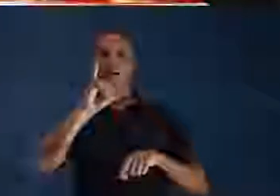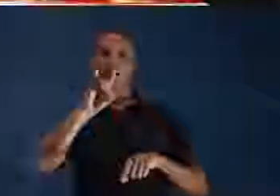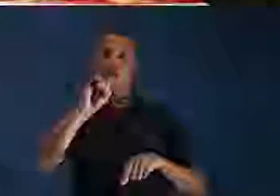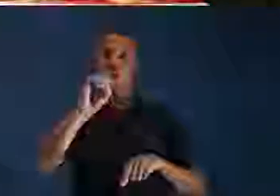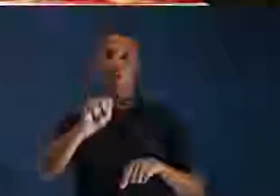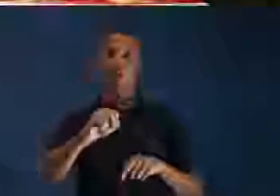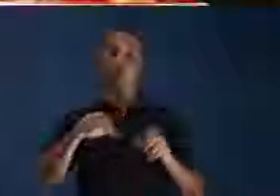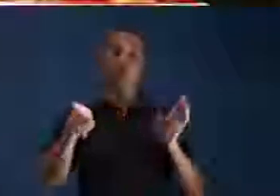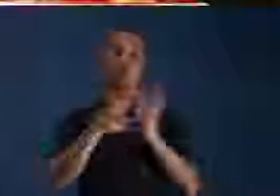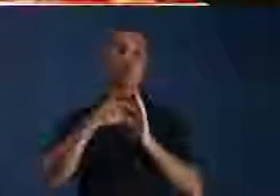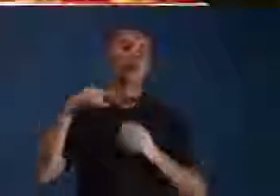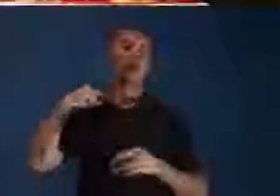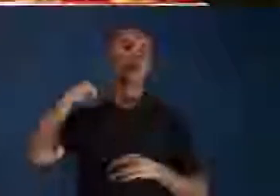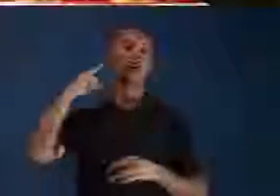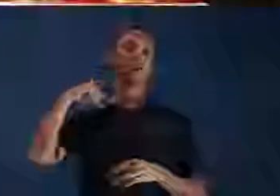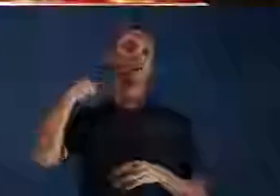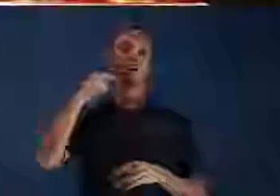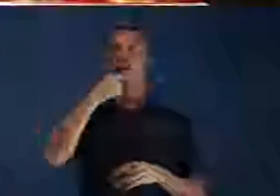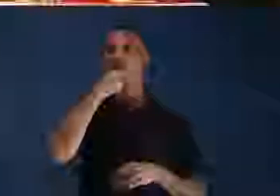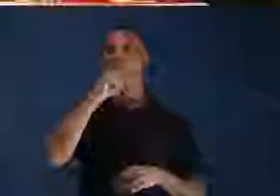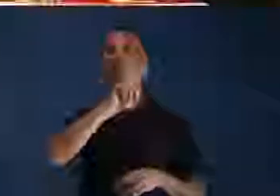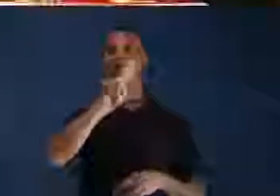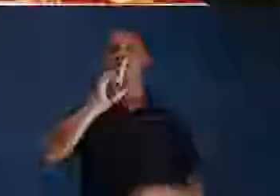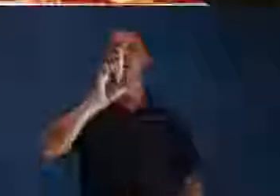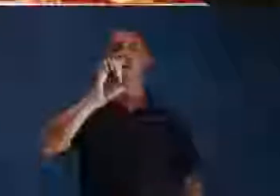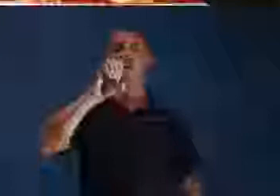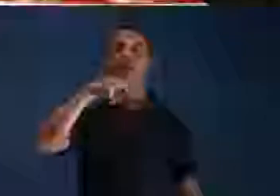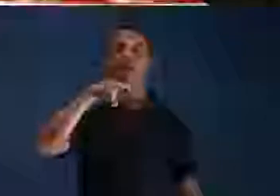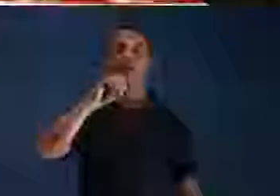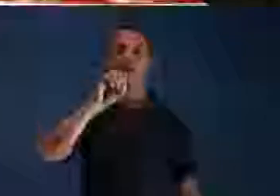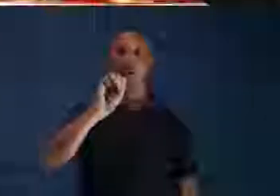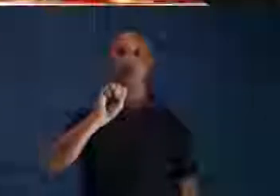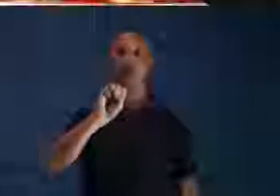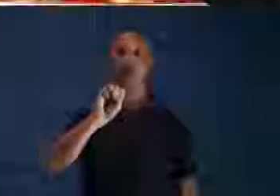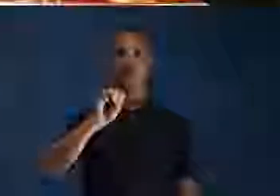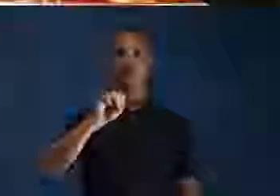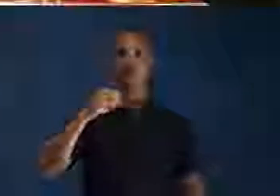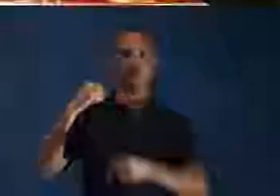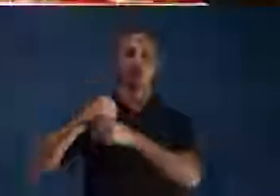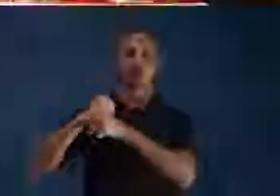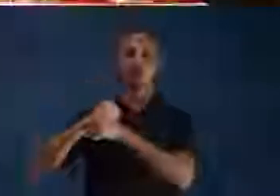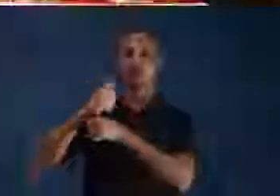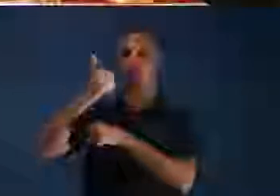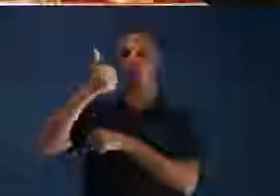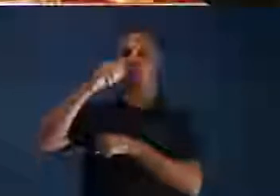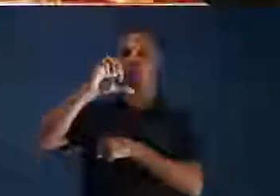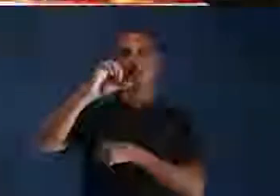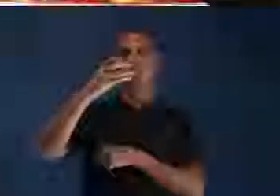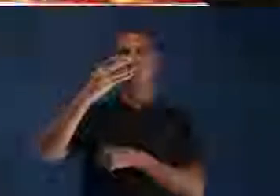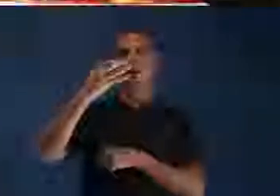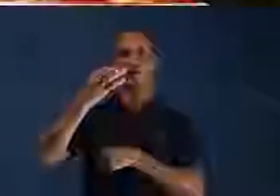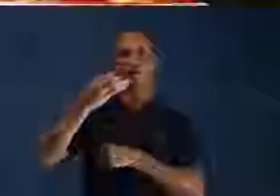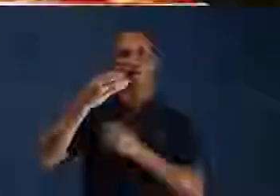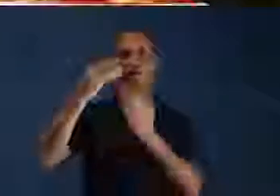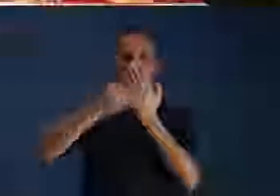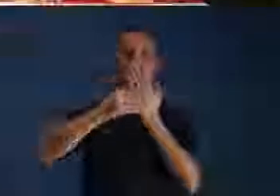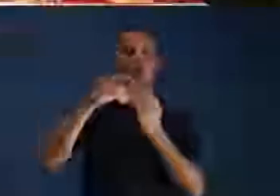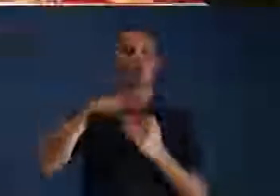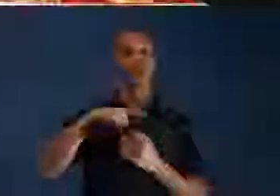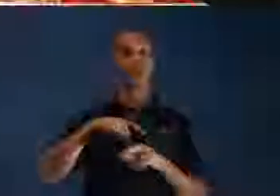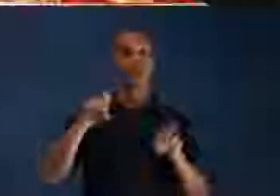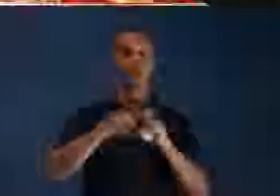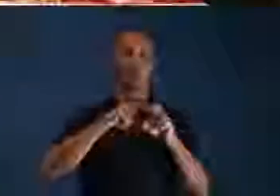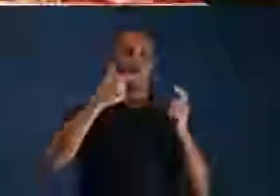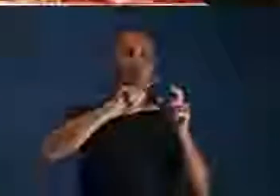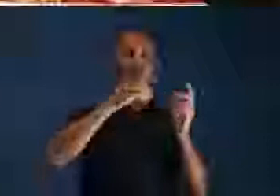um advogado, Lemos Brito, publicado em 1946, é uma verdadeira preciosidade, e O Mundo